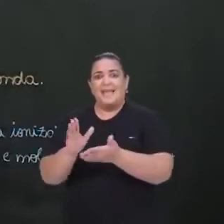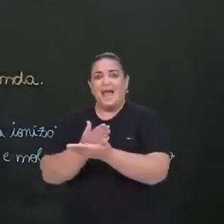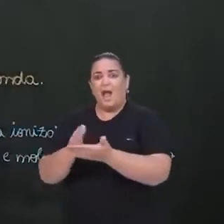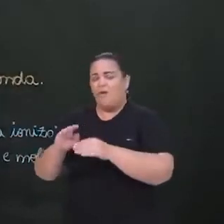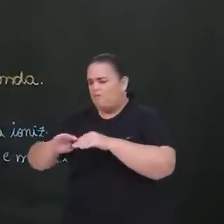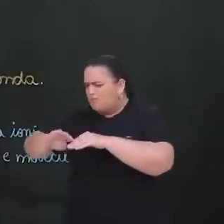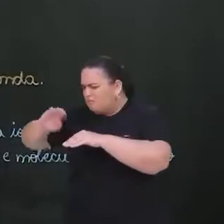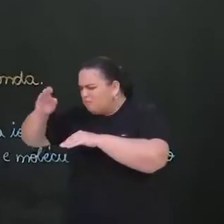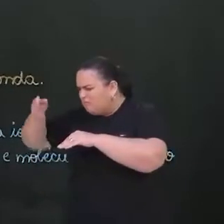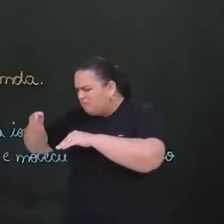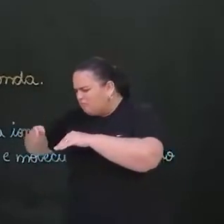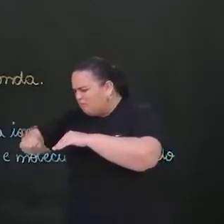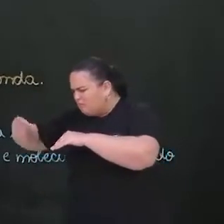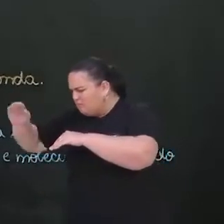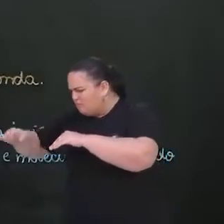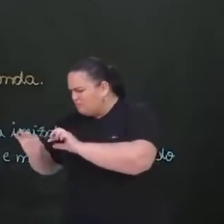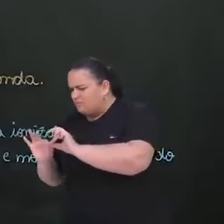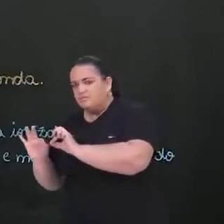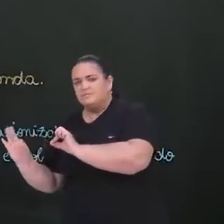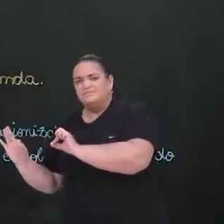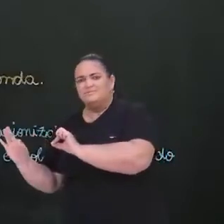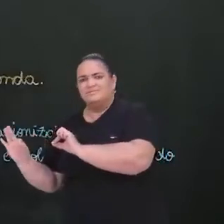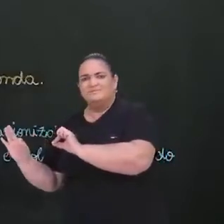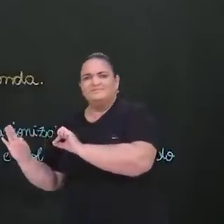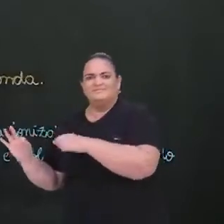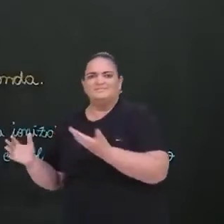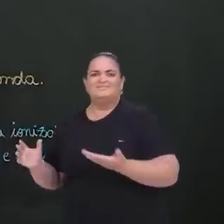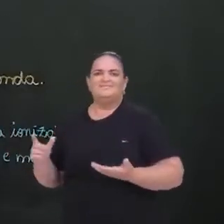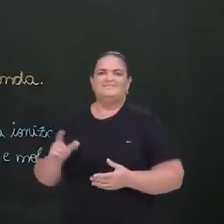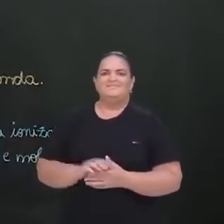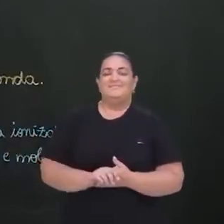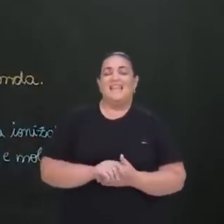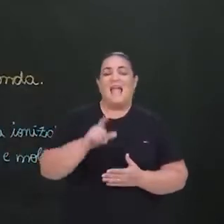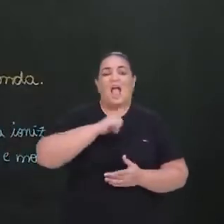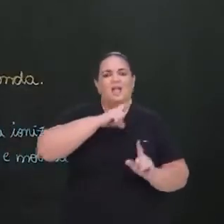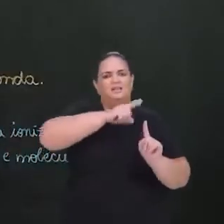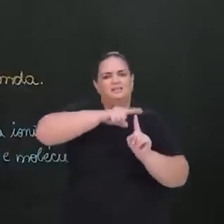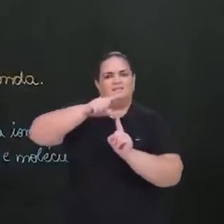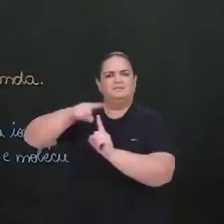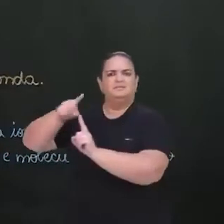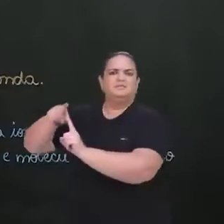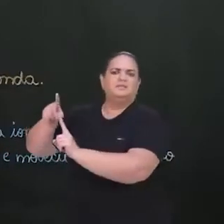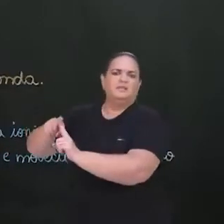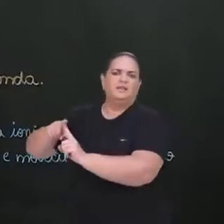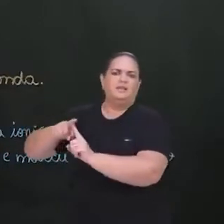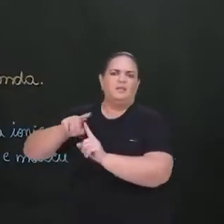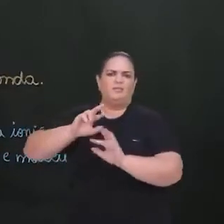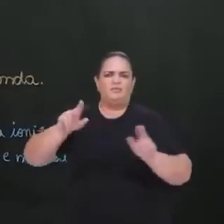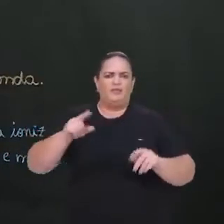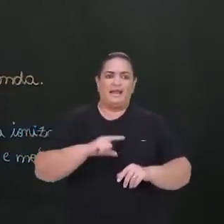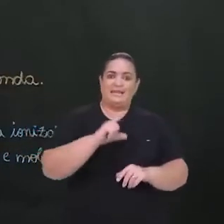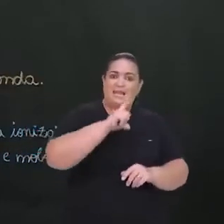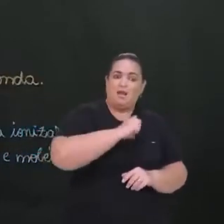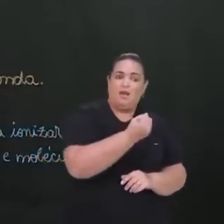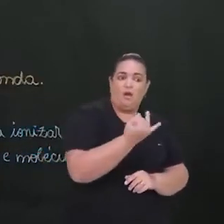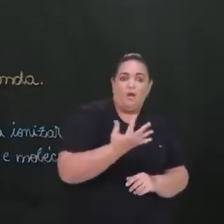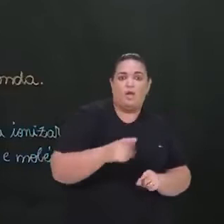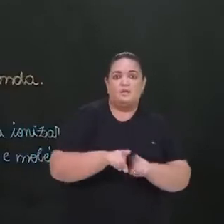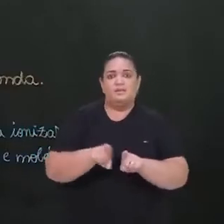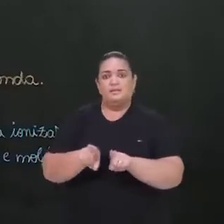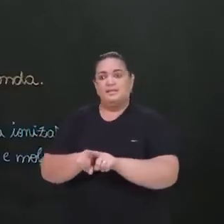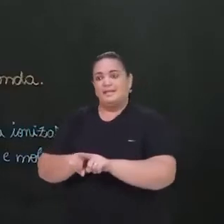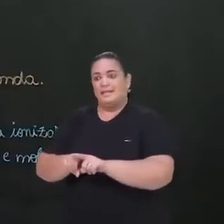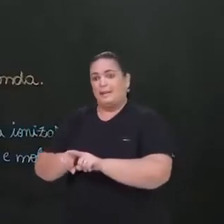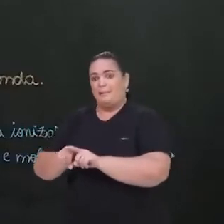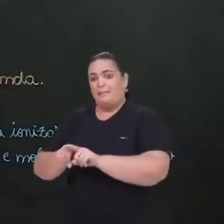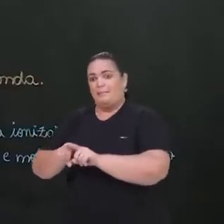olha aqui, o comprimento dela é estreitinho. Então, a gente acaba classificando essas ondas dessa forma, pela frequência e